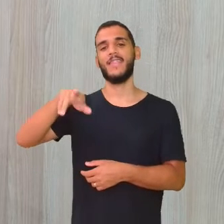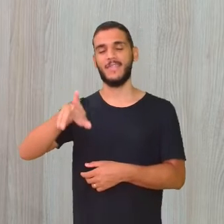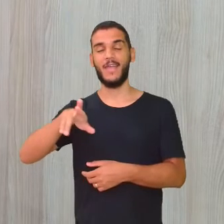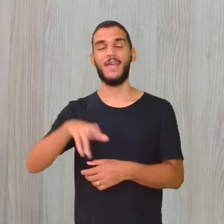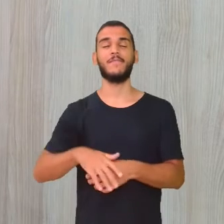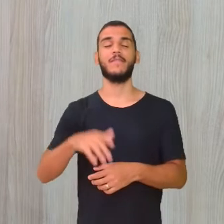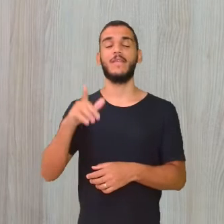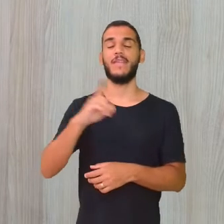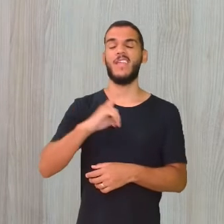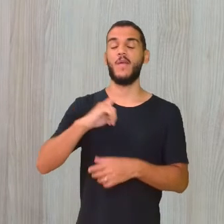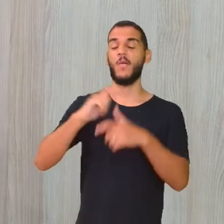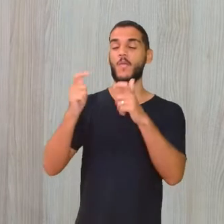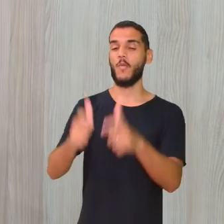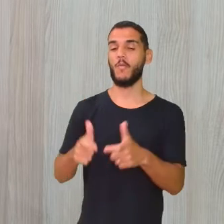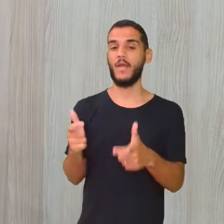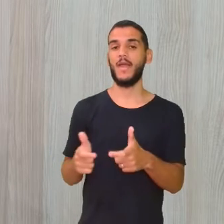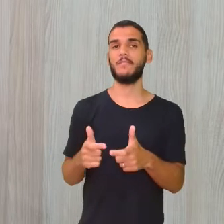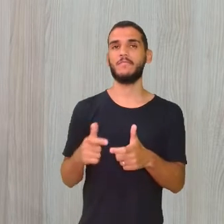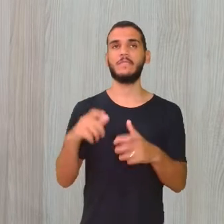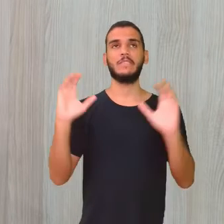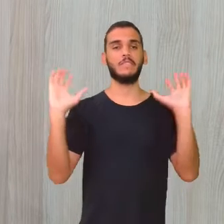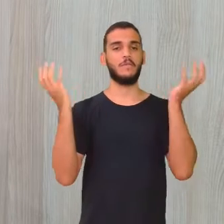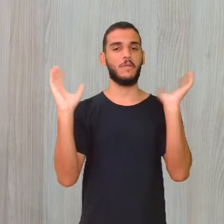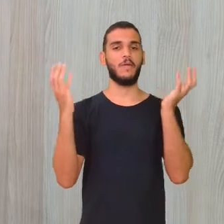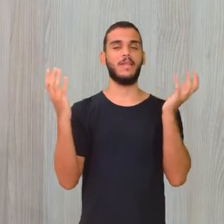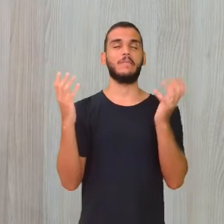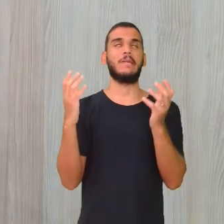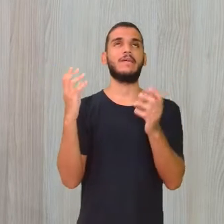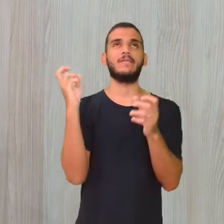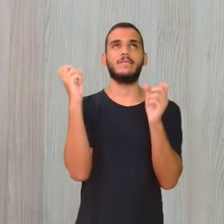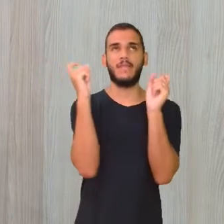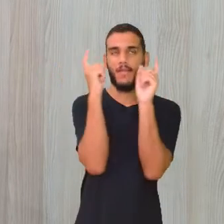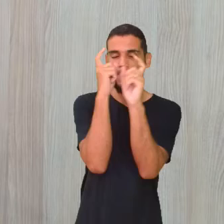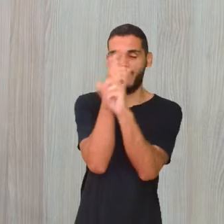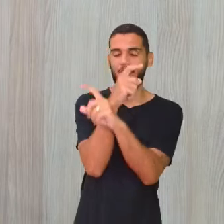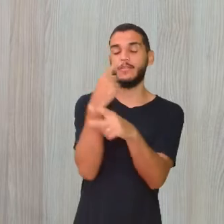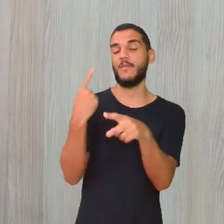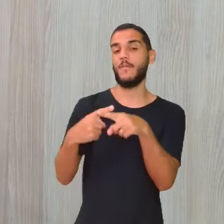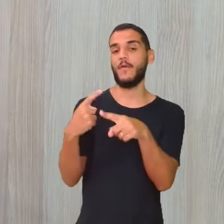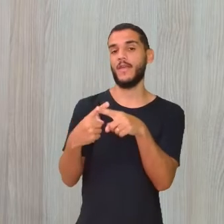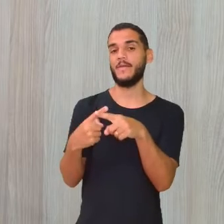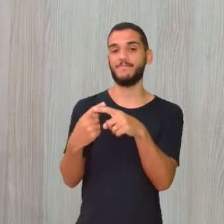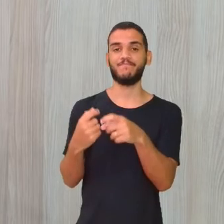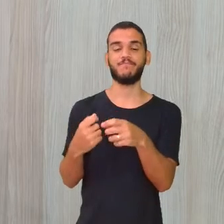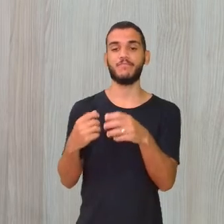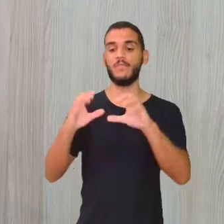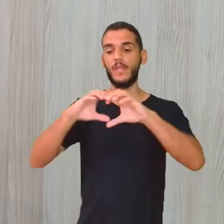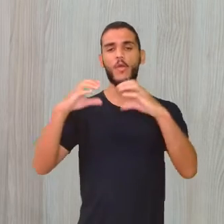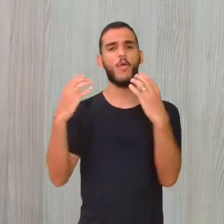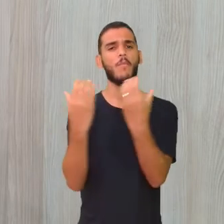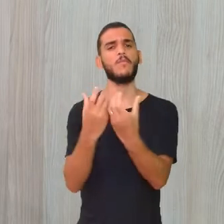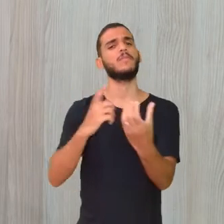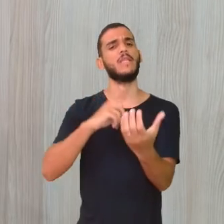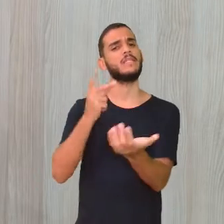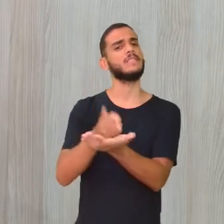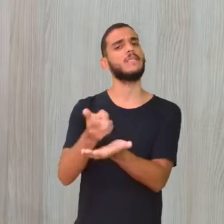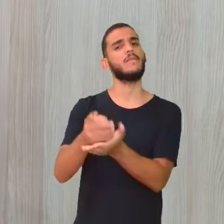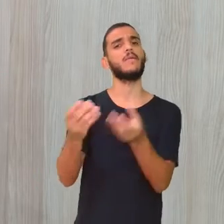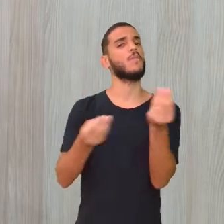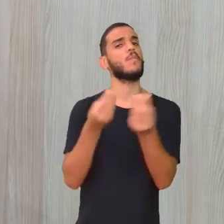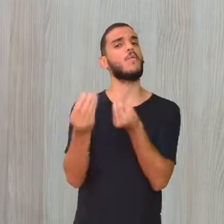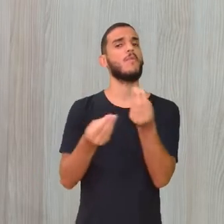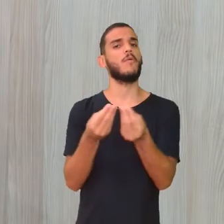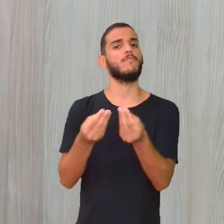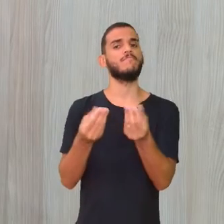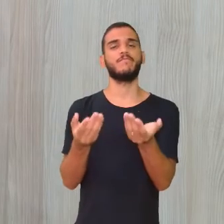que a gente tem aí a Copa do Mundo. Já um pouco fora daquele padrão que a gente quer ser habituado a ter a Copa do Mundo aonde?